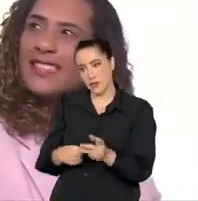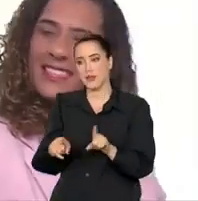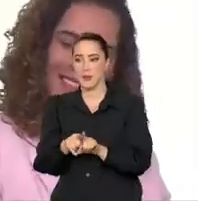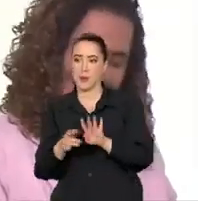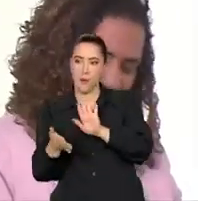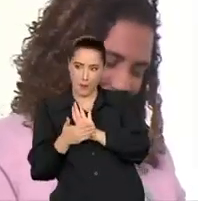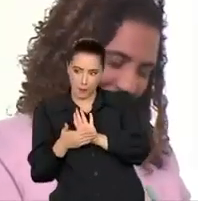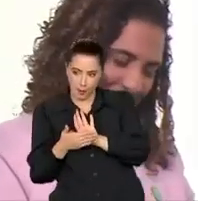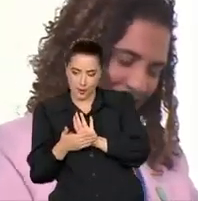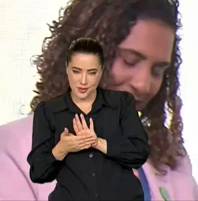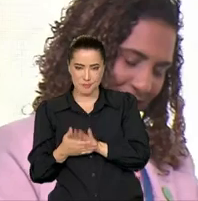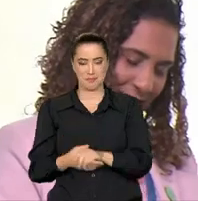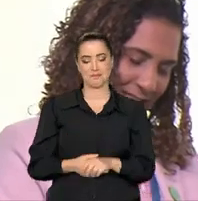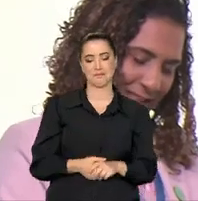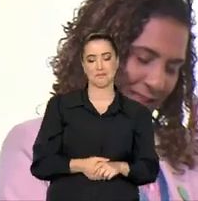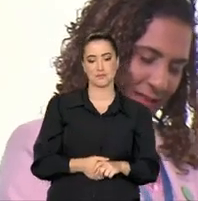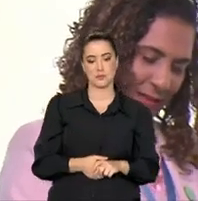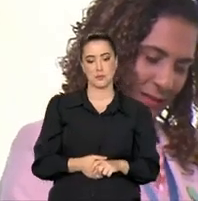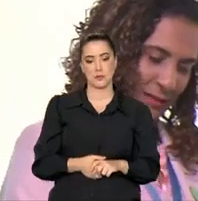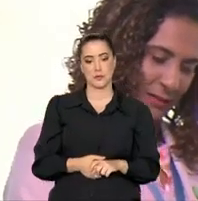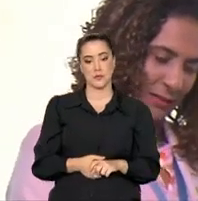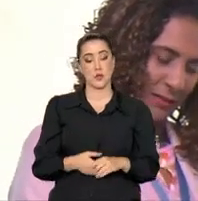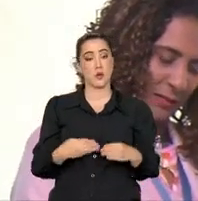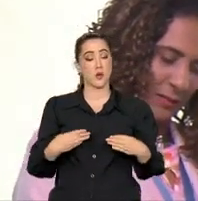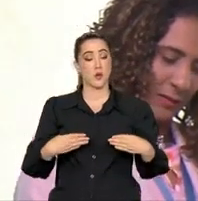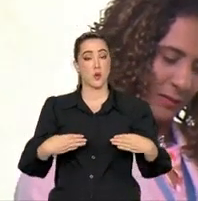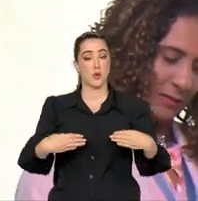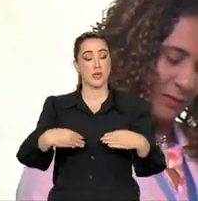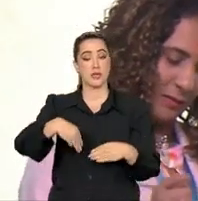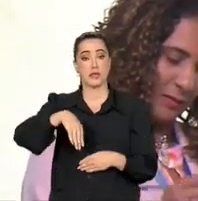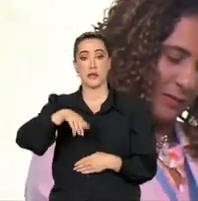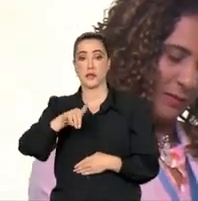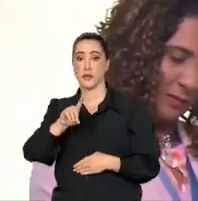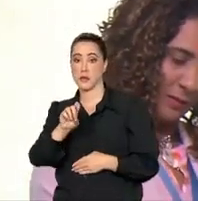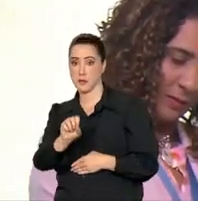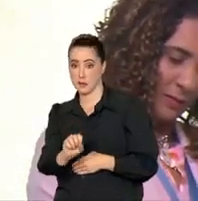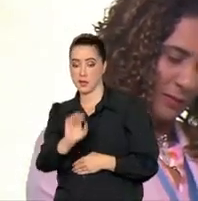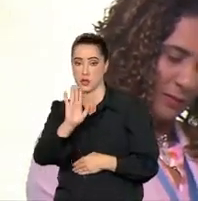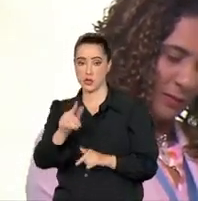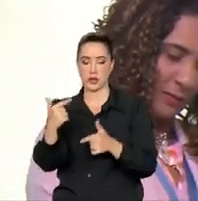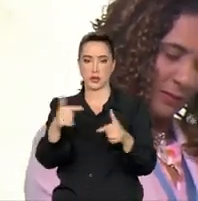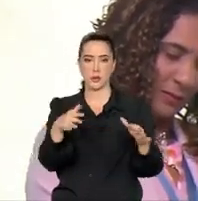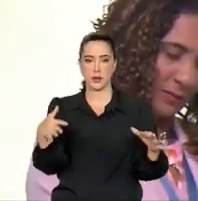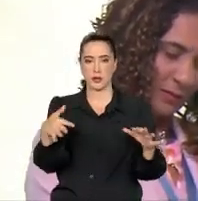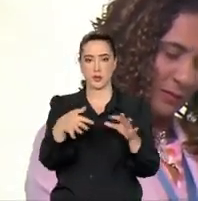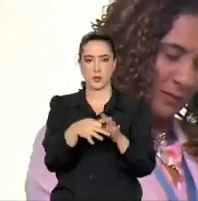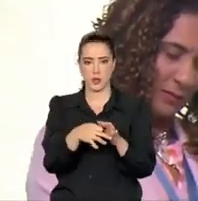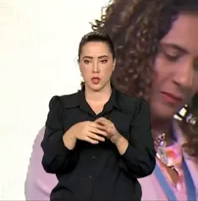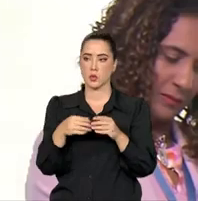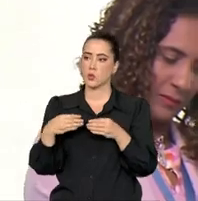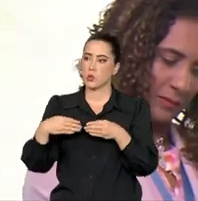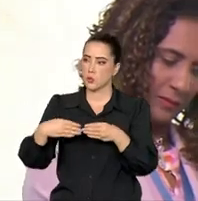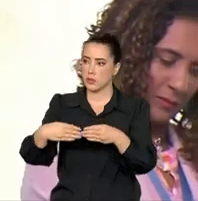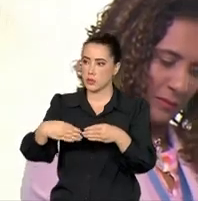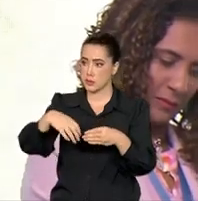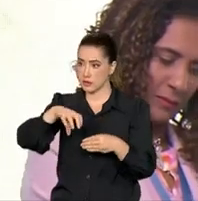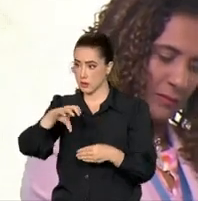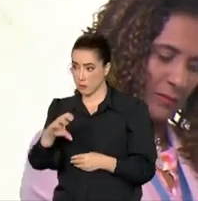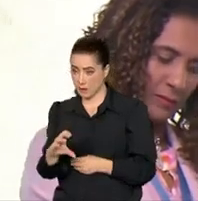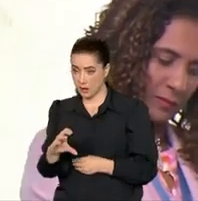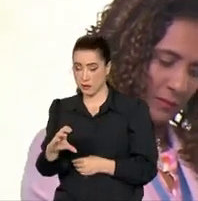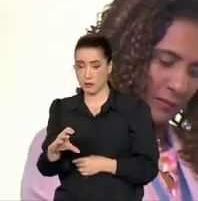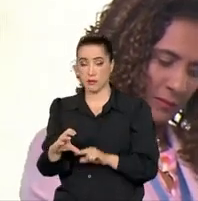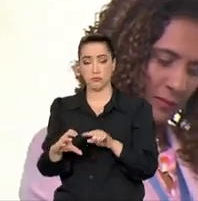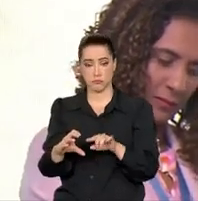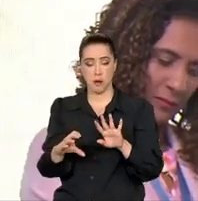compromisso. O Ministério do Desenvolvimento Social já trabalha integrado com a educação,